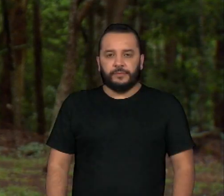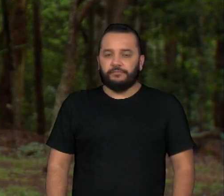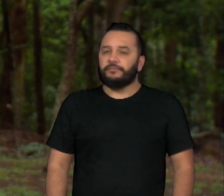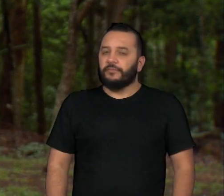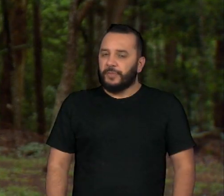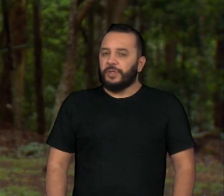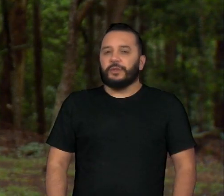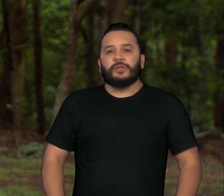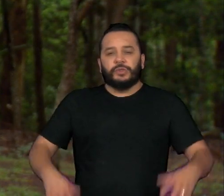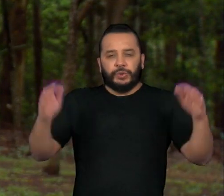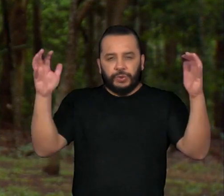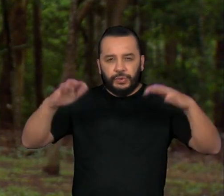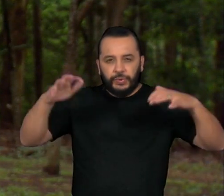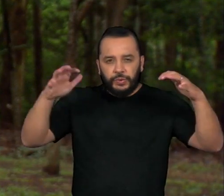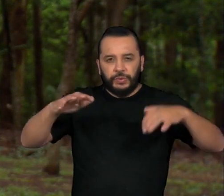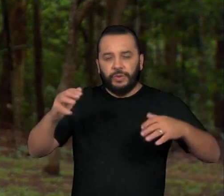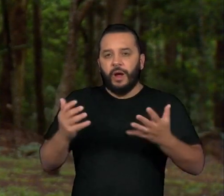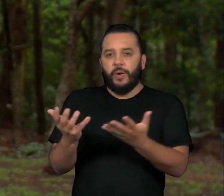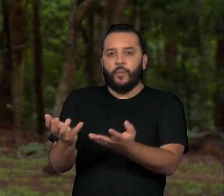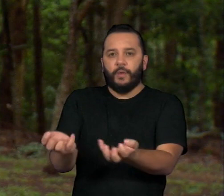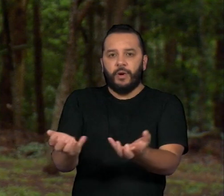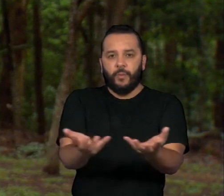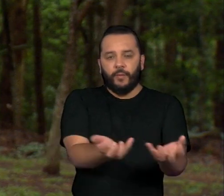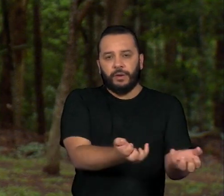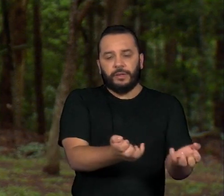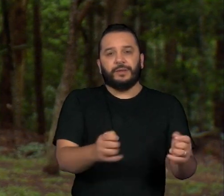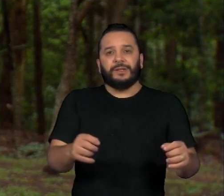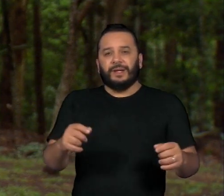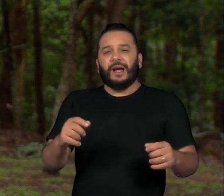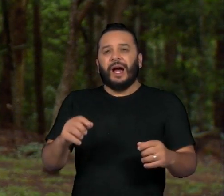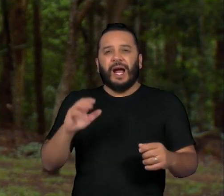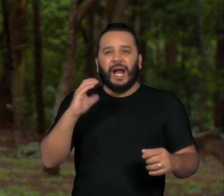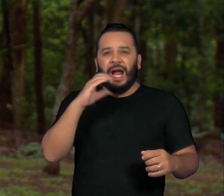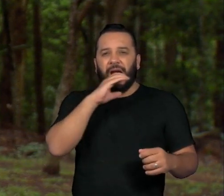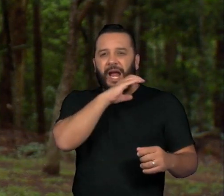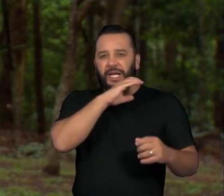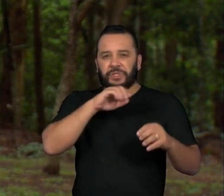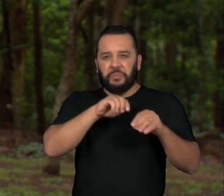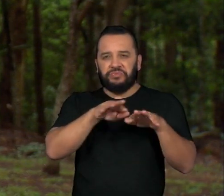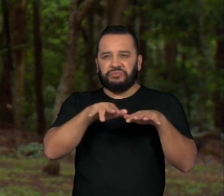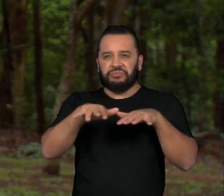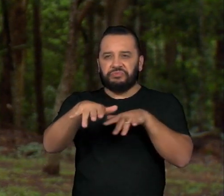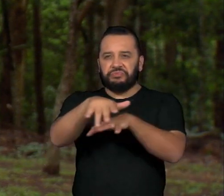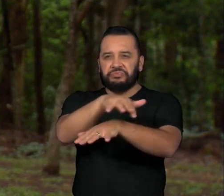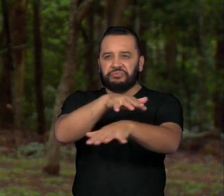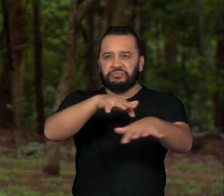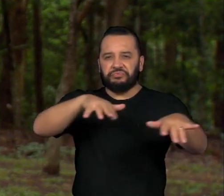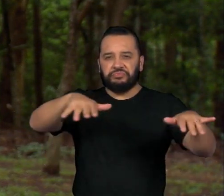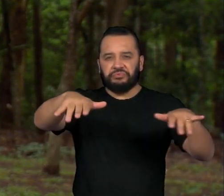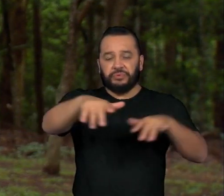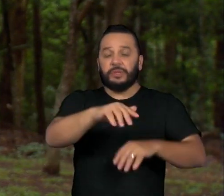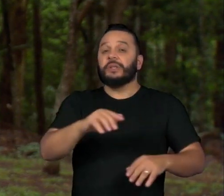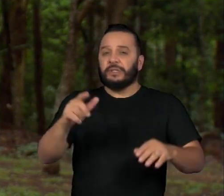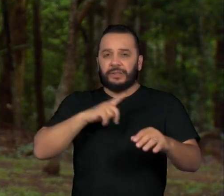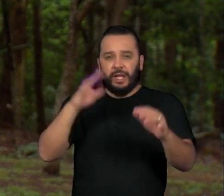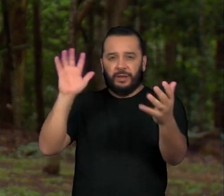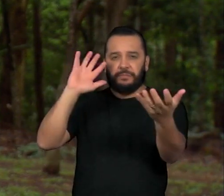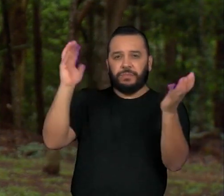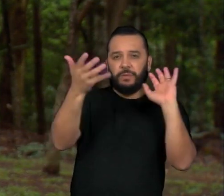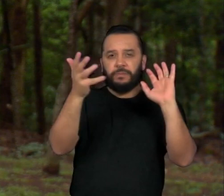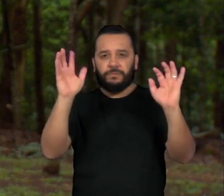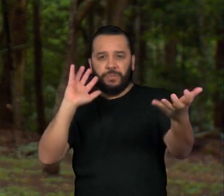Enchentes, secas, ondas de calor, eventos extremos registrados no mundo cada vez mais frequentes